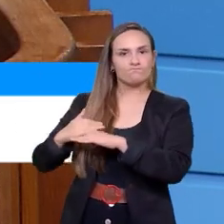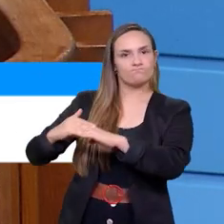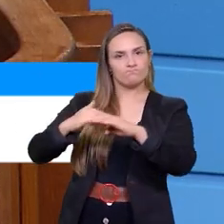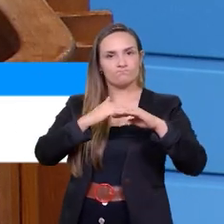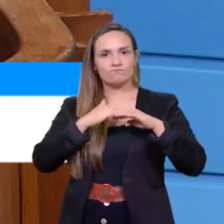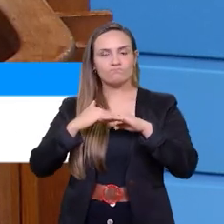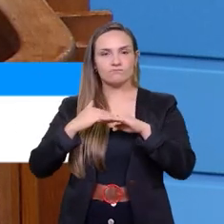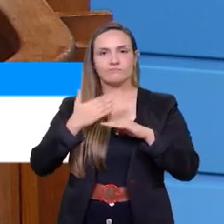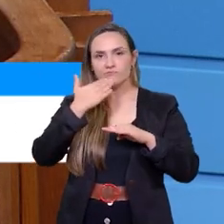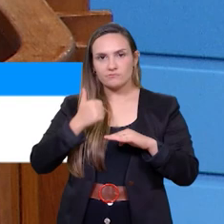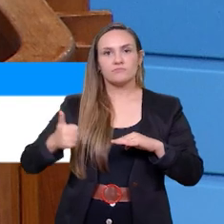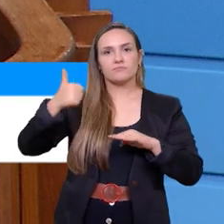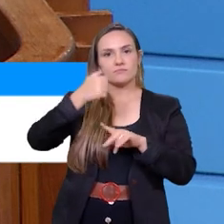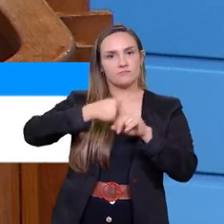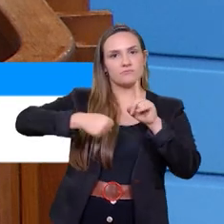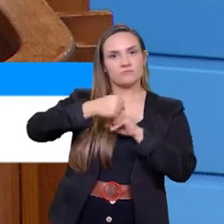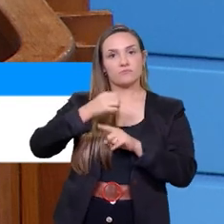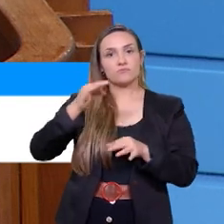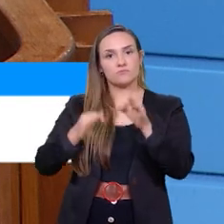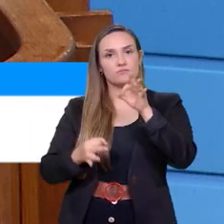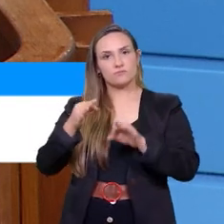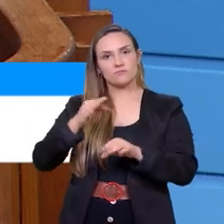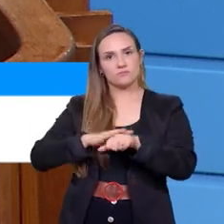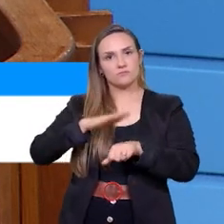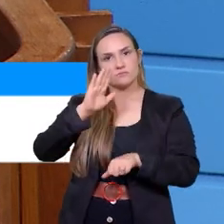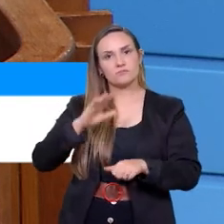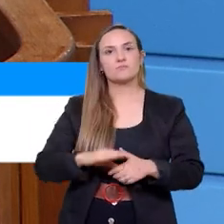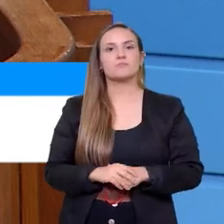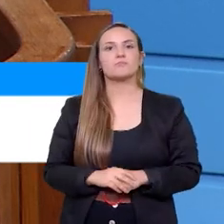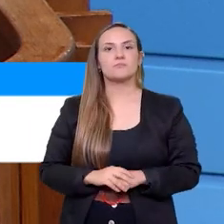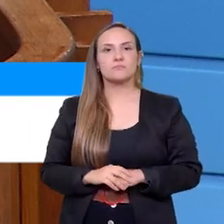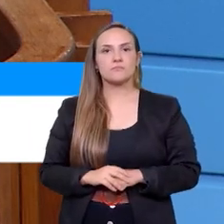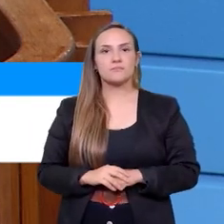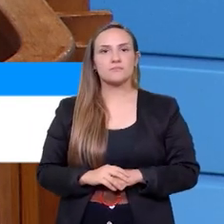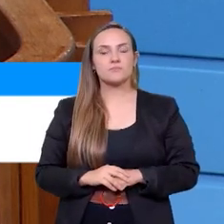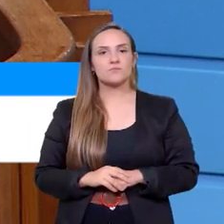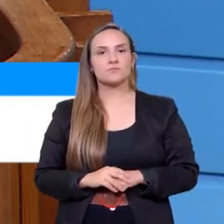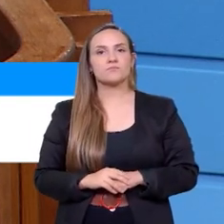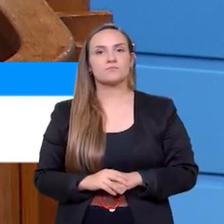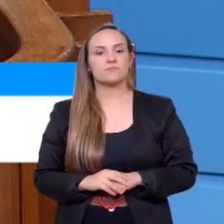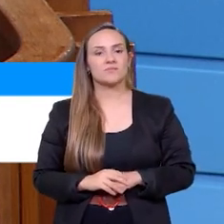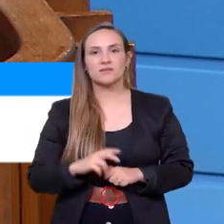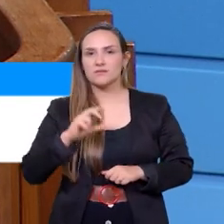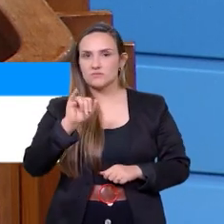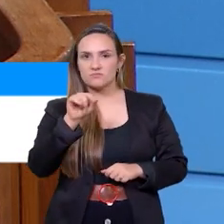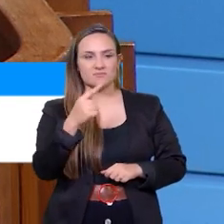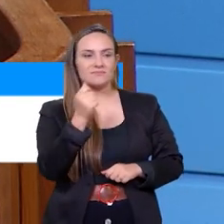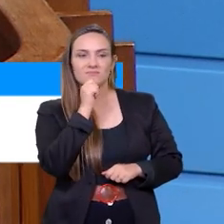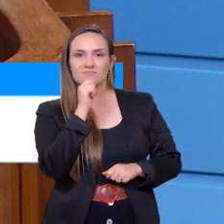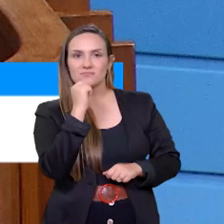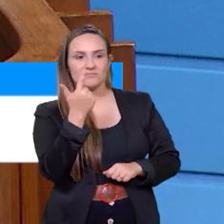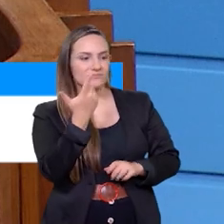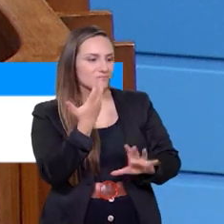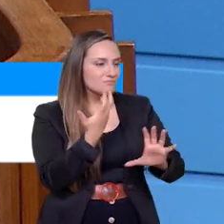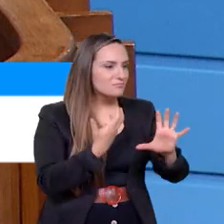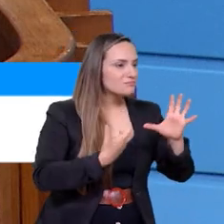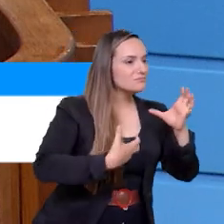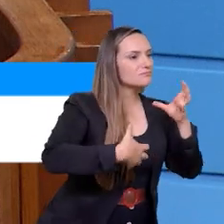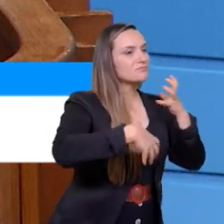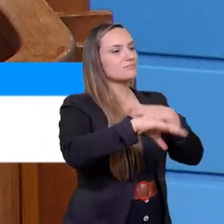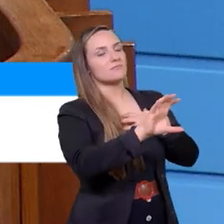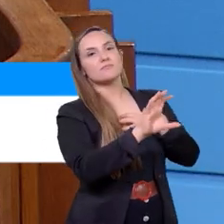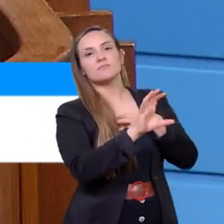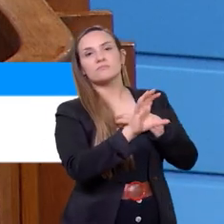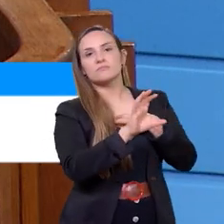com o estado melhor com uma sociedade mais justa enquanto a dor do outro não for